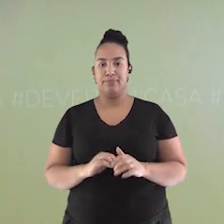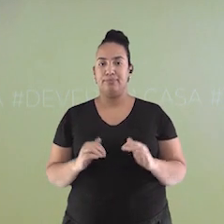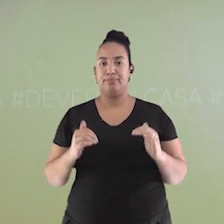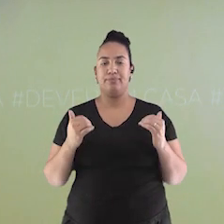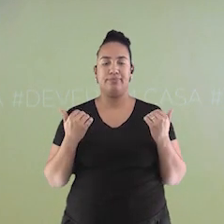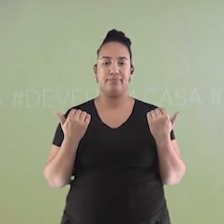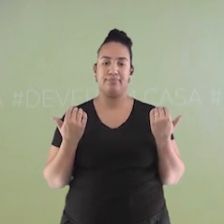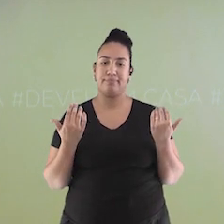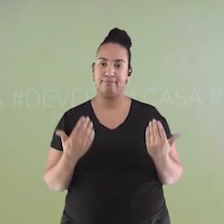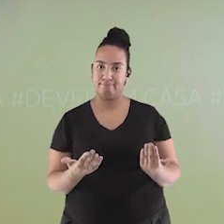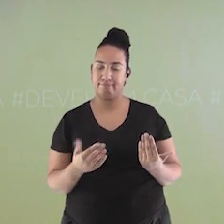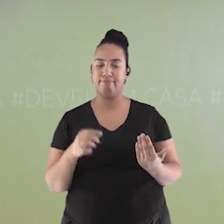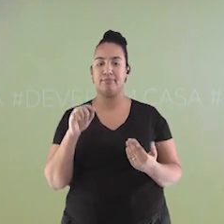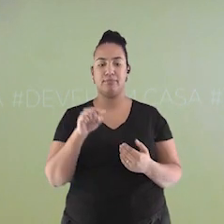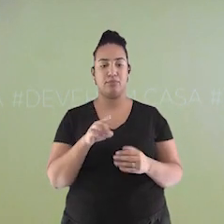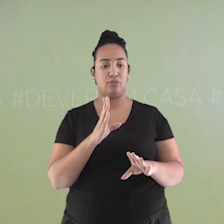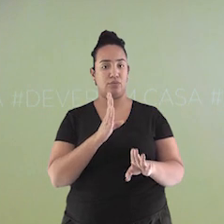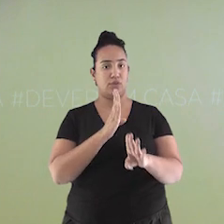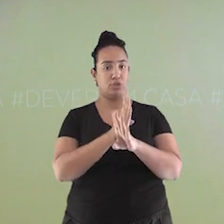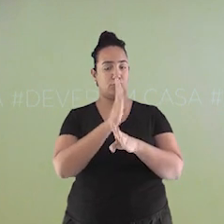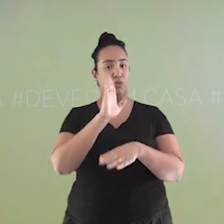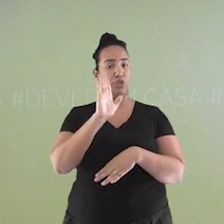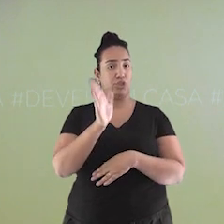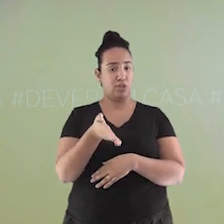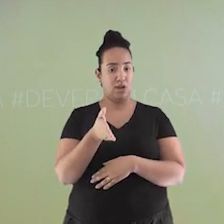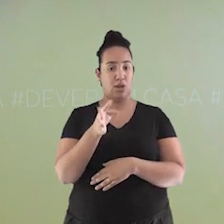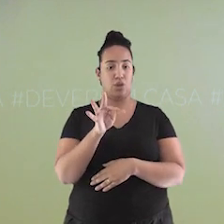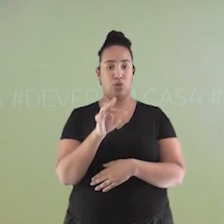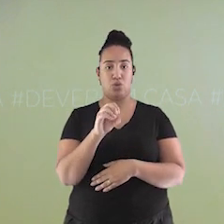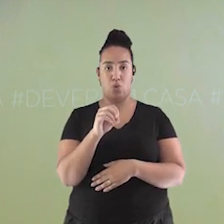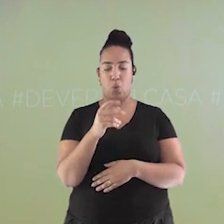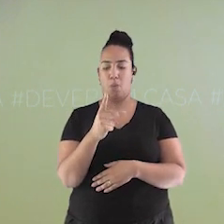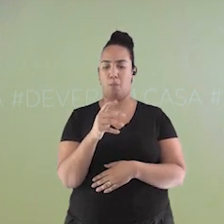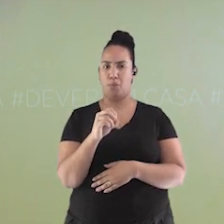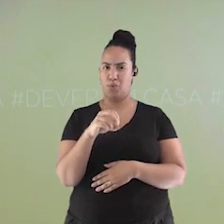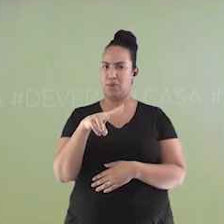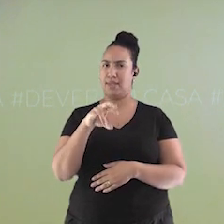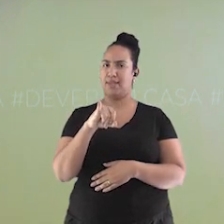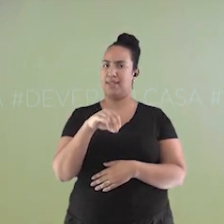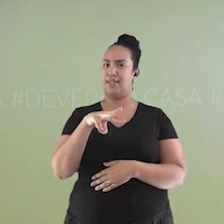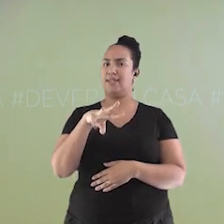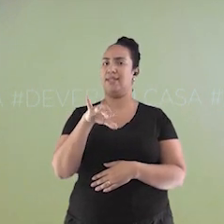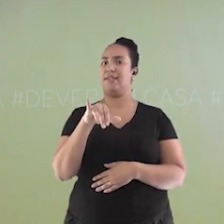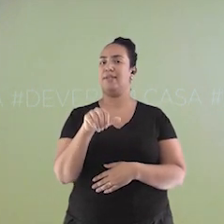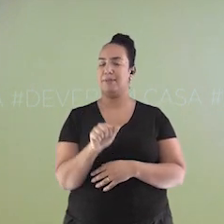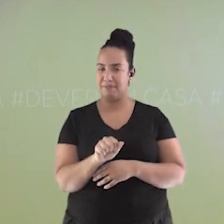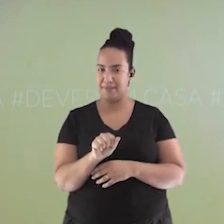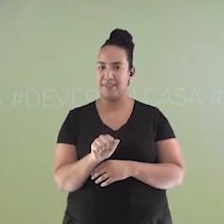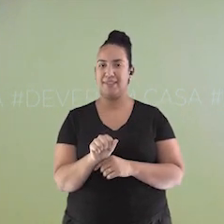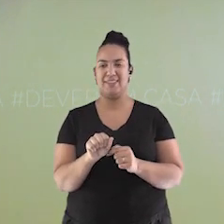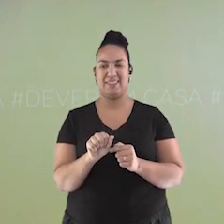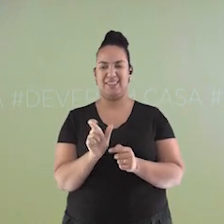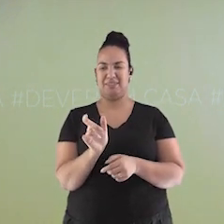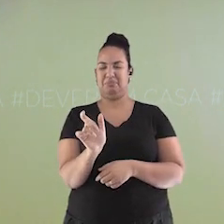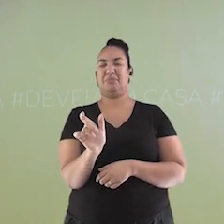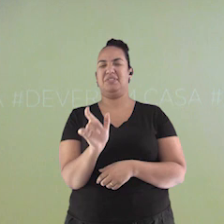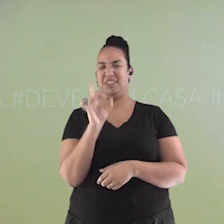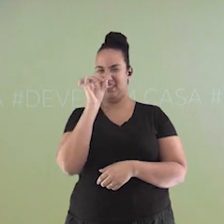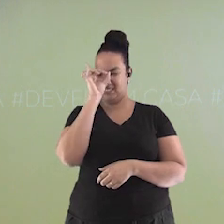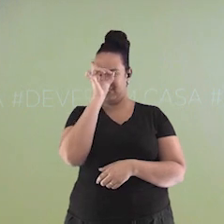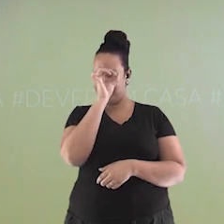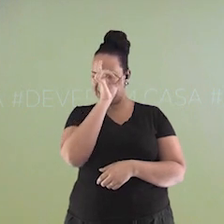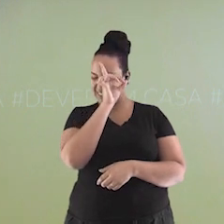então, depois que descobriu essa parte da toponímia e dos topônimos, parece até